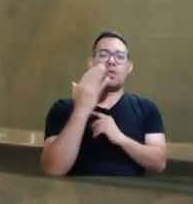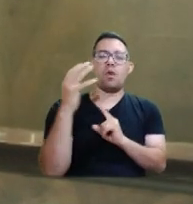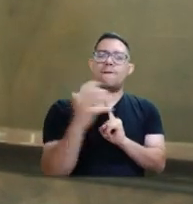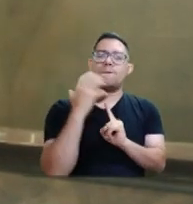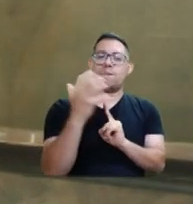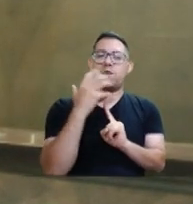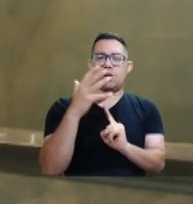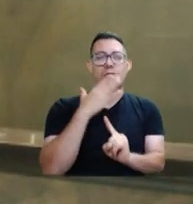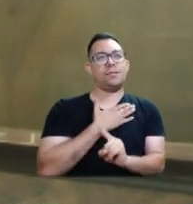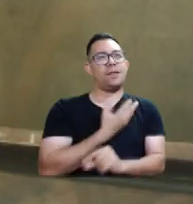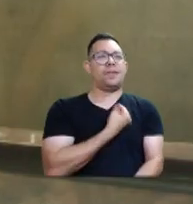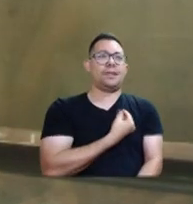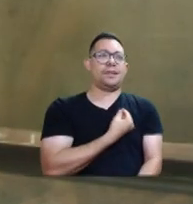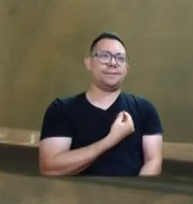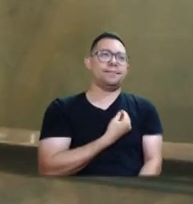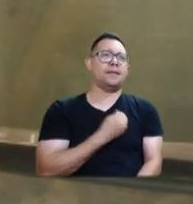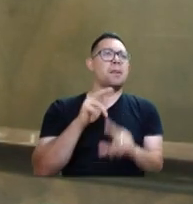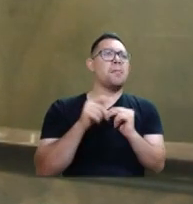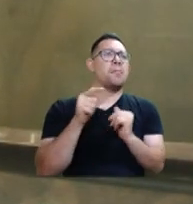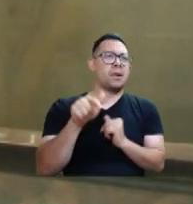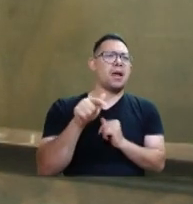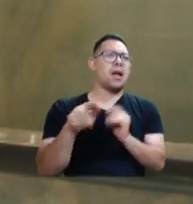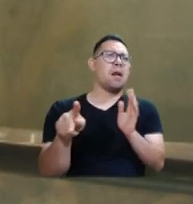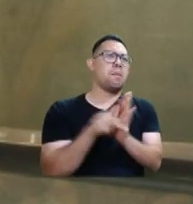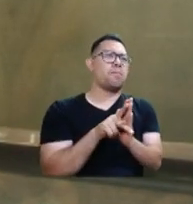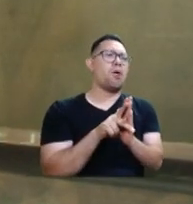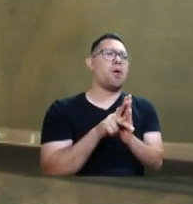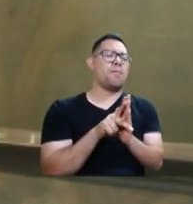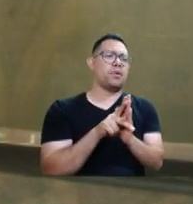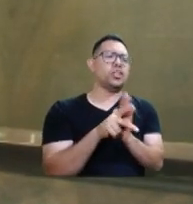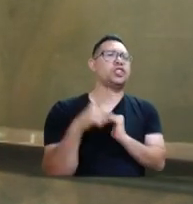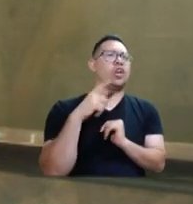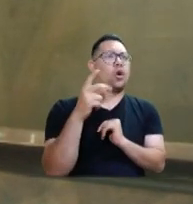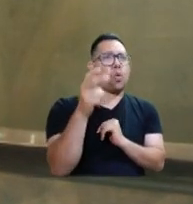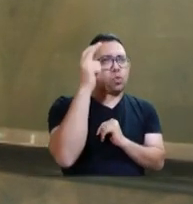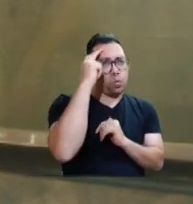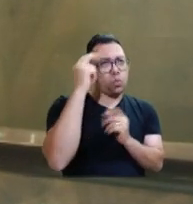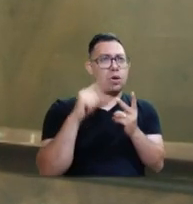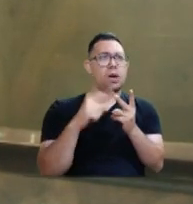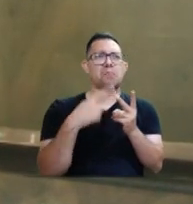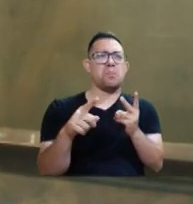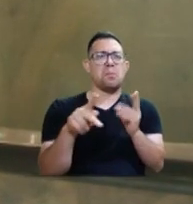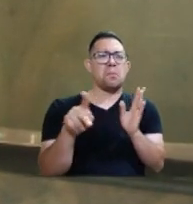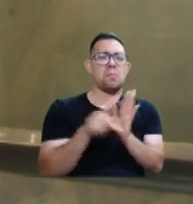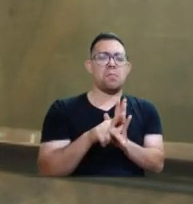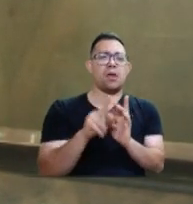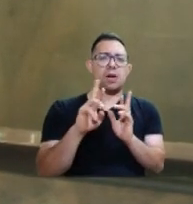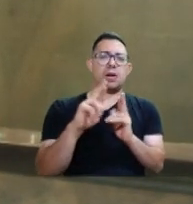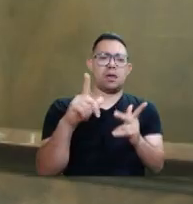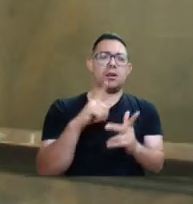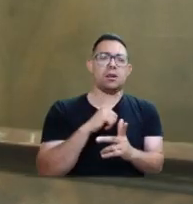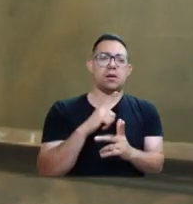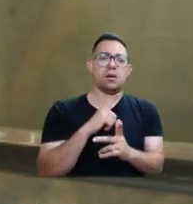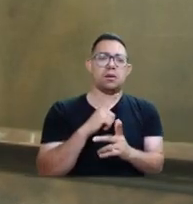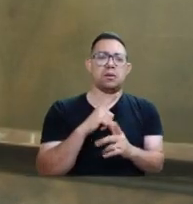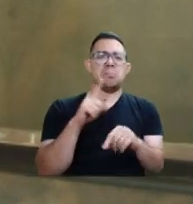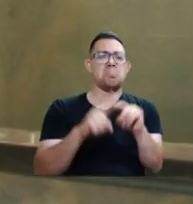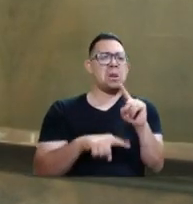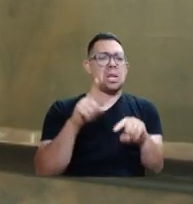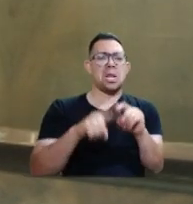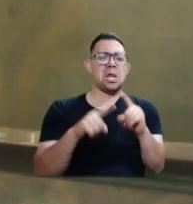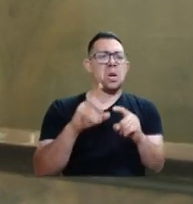sabe, acho que as partes mais importantes, e é o que destacava, talvez, ela das outras videolocadoras que tinham aqui em Franca,